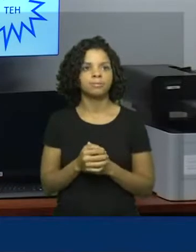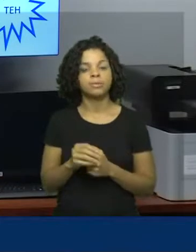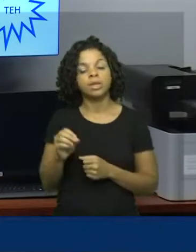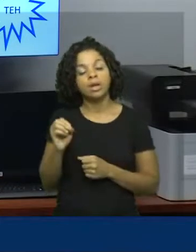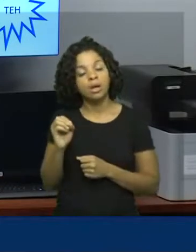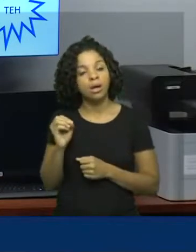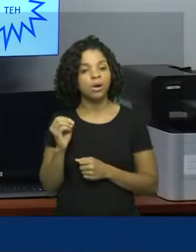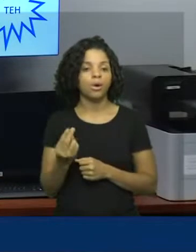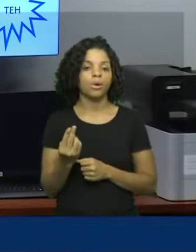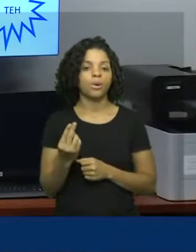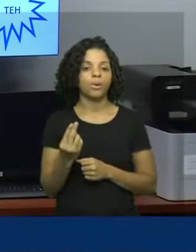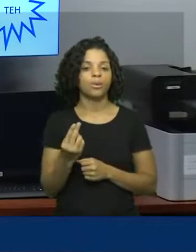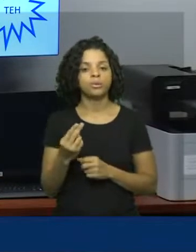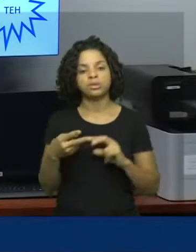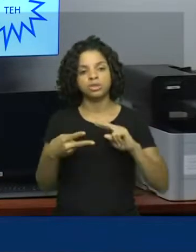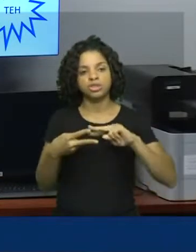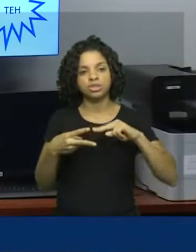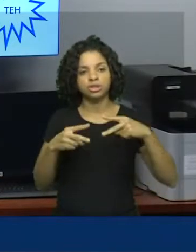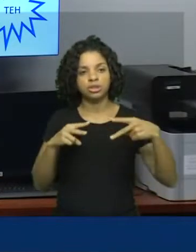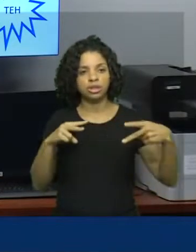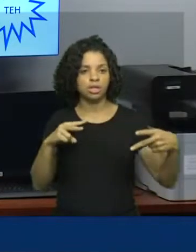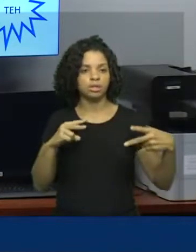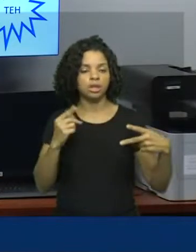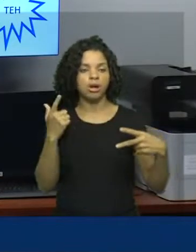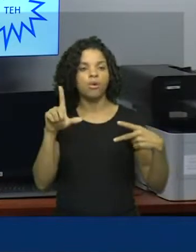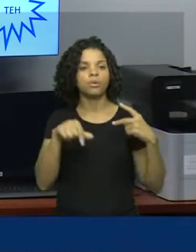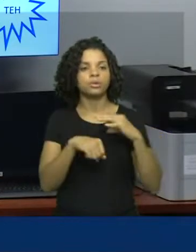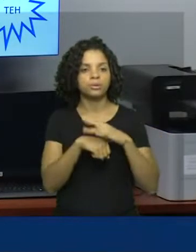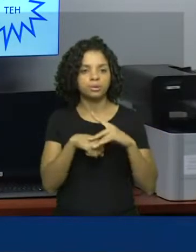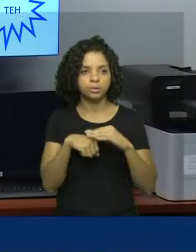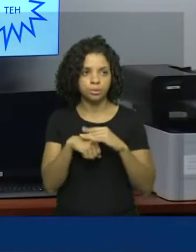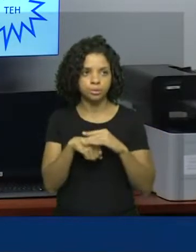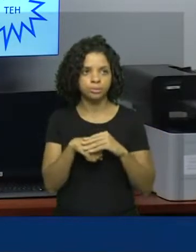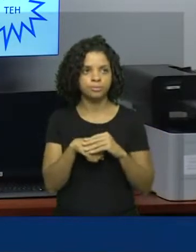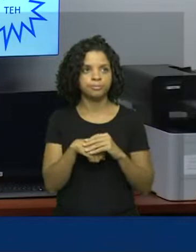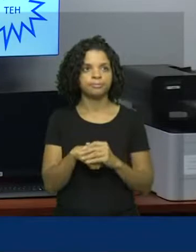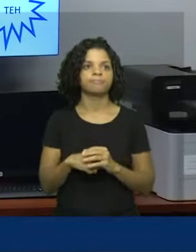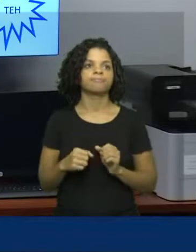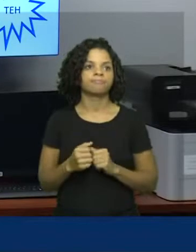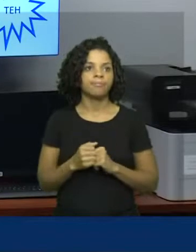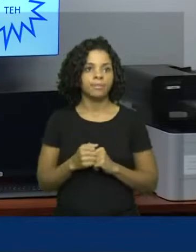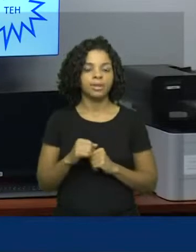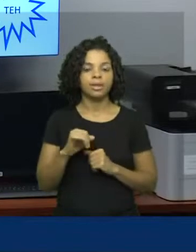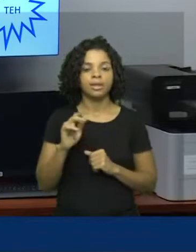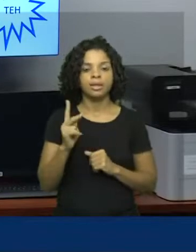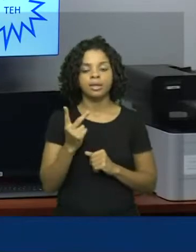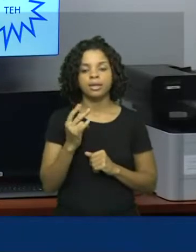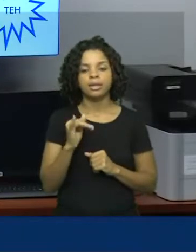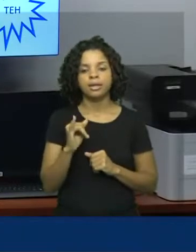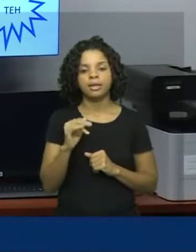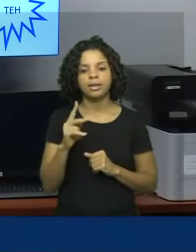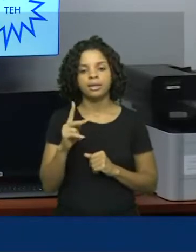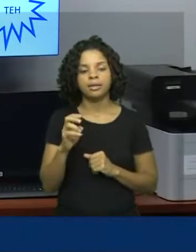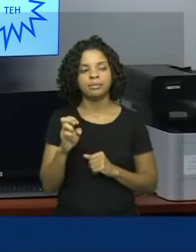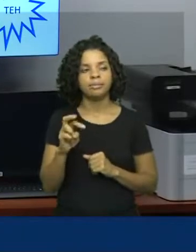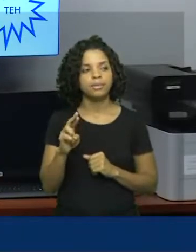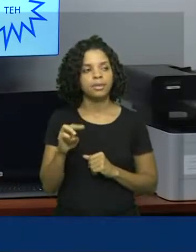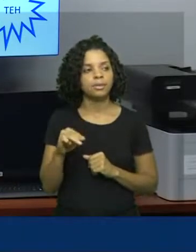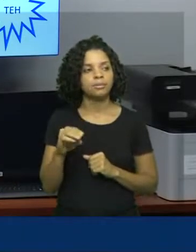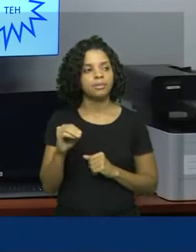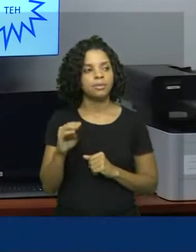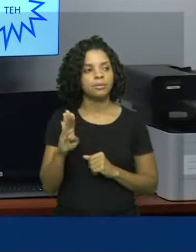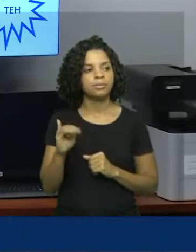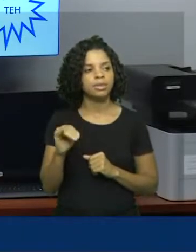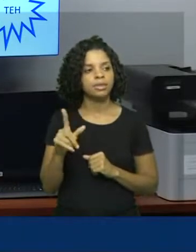alguma outra síndrome genética. A hipermobilidade ela é uma característica negligenciada em mais de 30 doenças raras, além